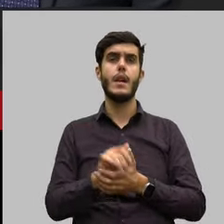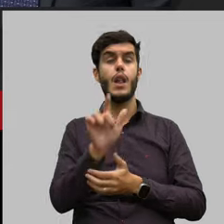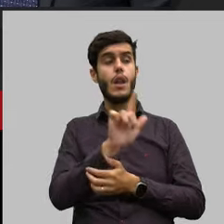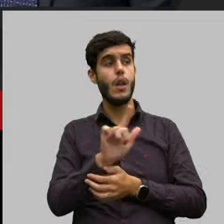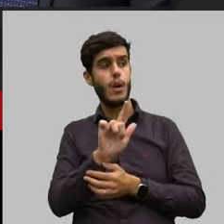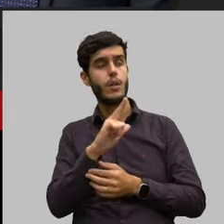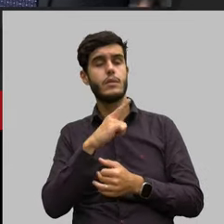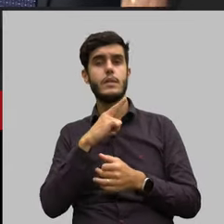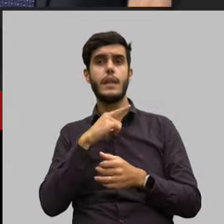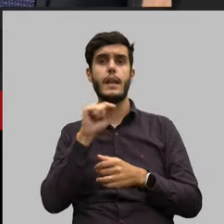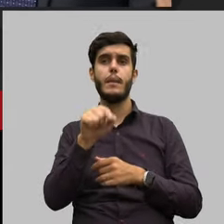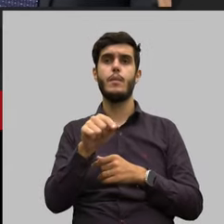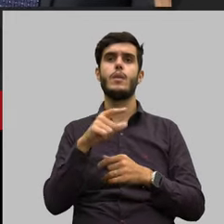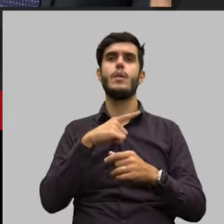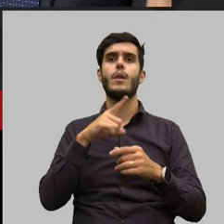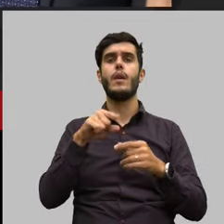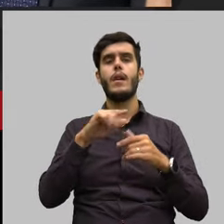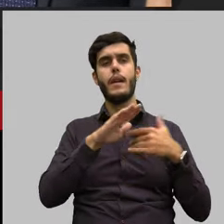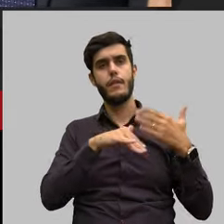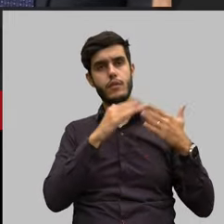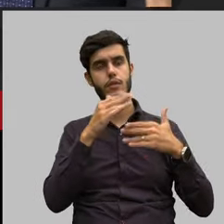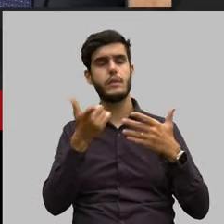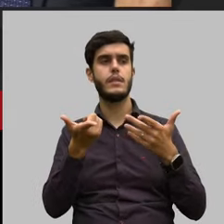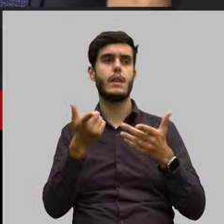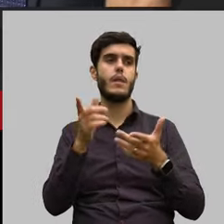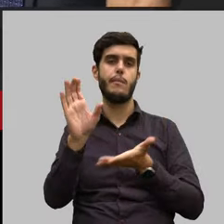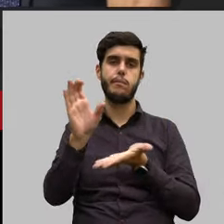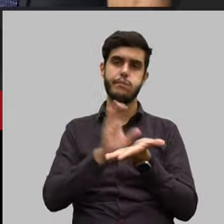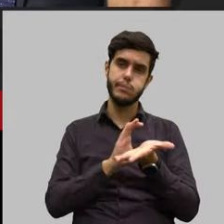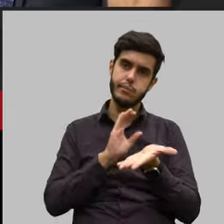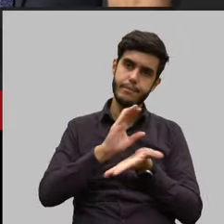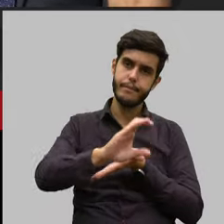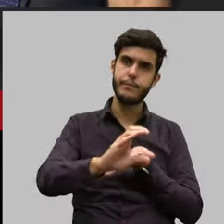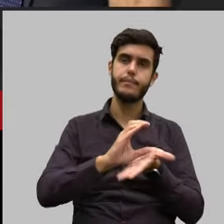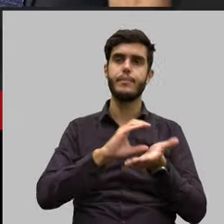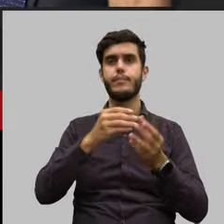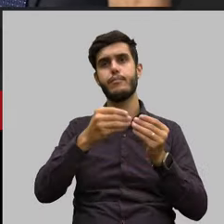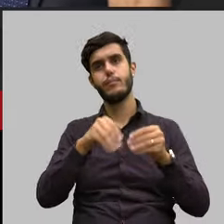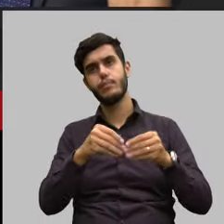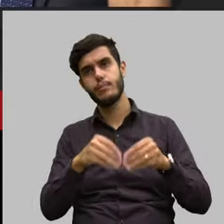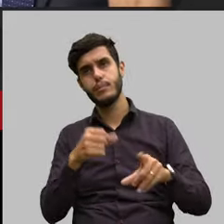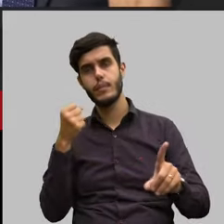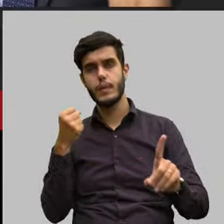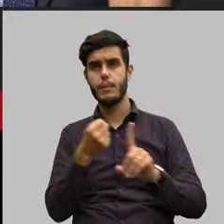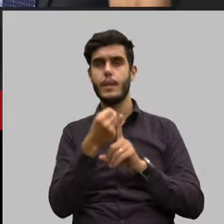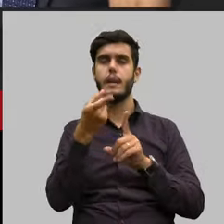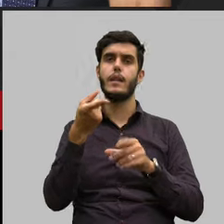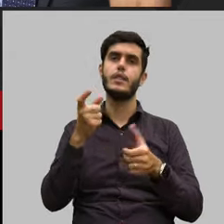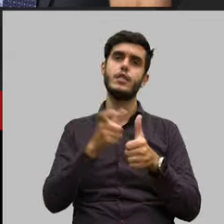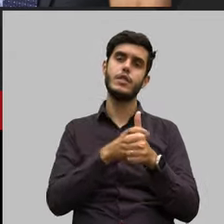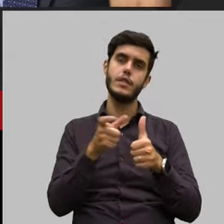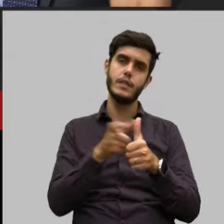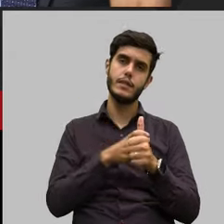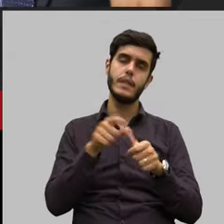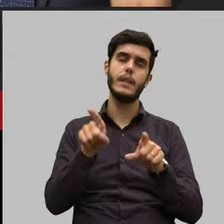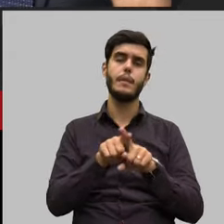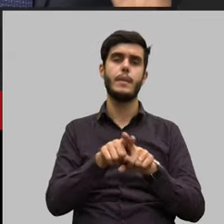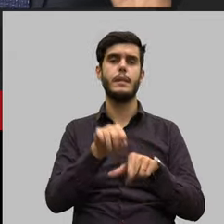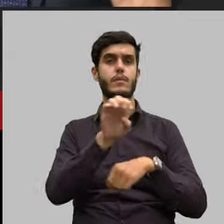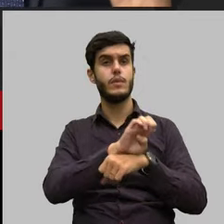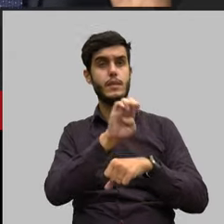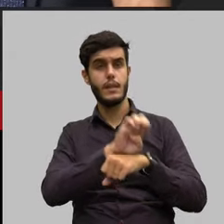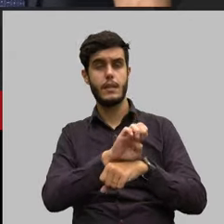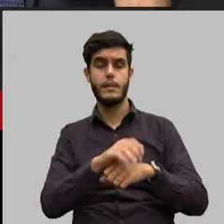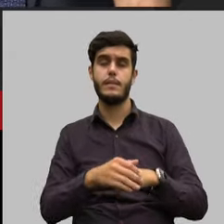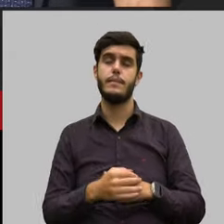eh a evolução de receitas despesas e o impacto do do pagamento da DVA pública em seguida eu